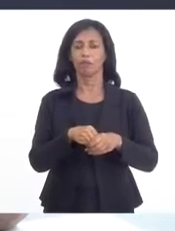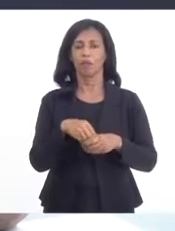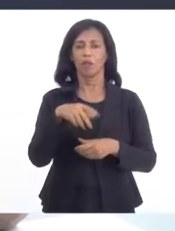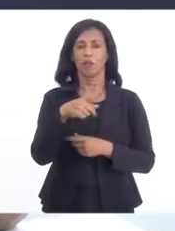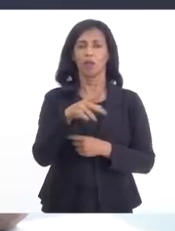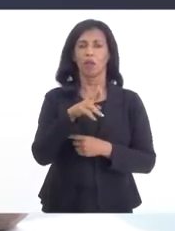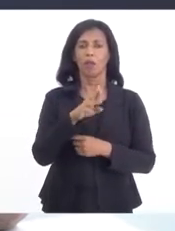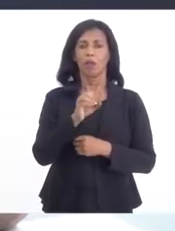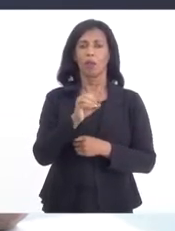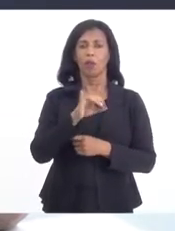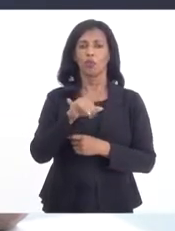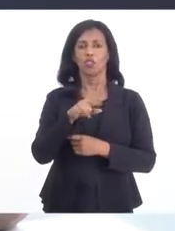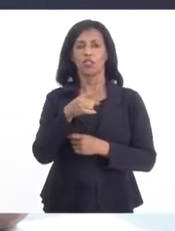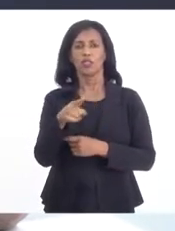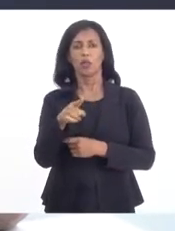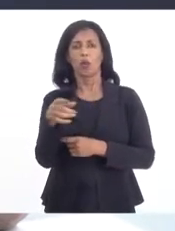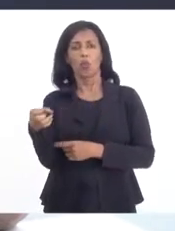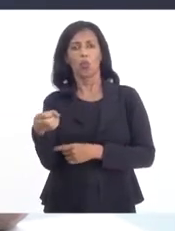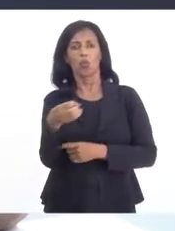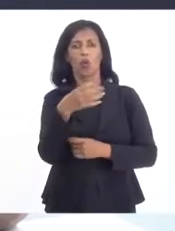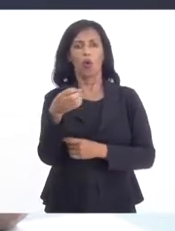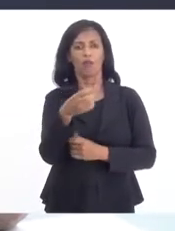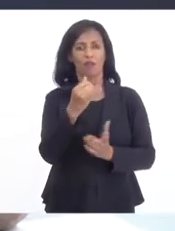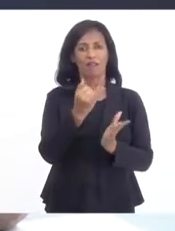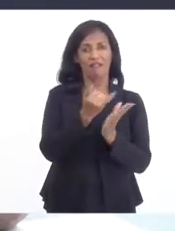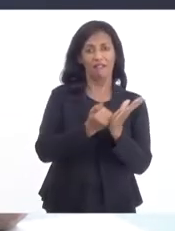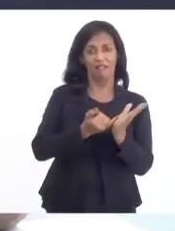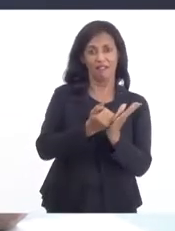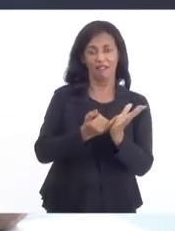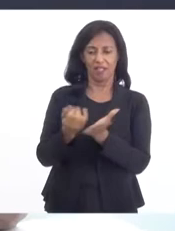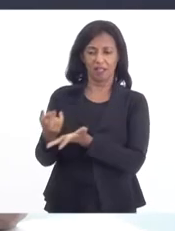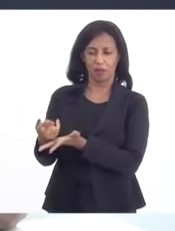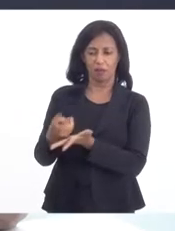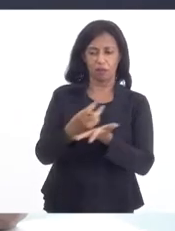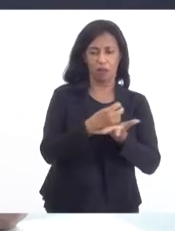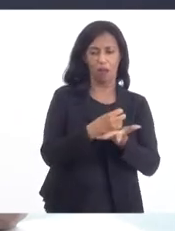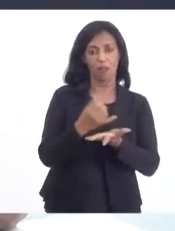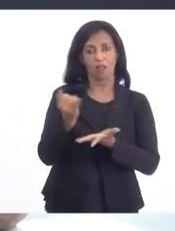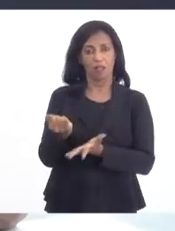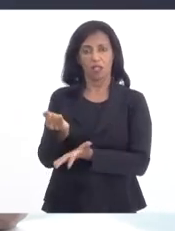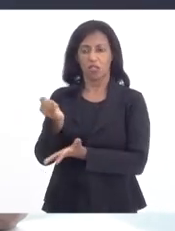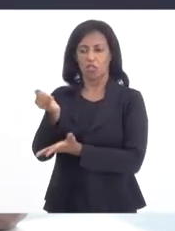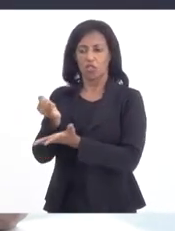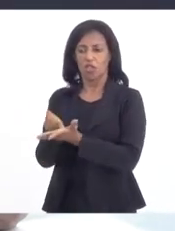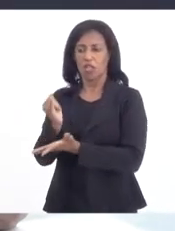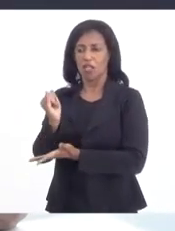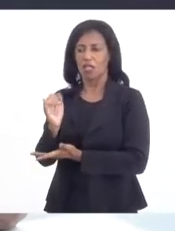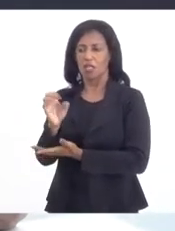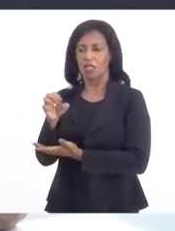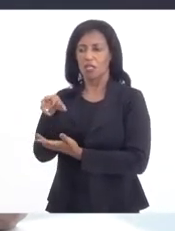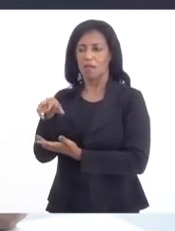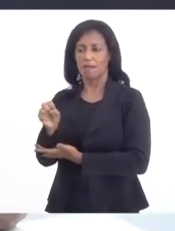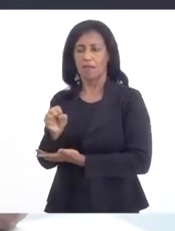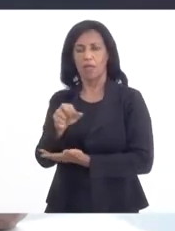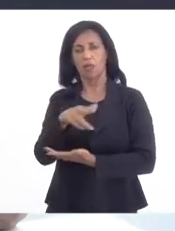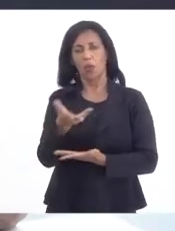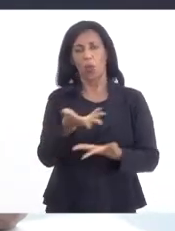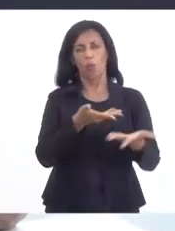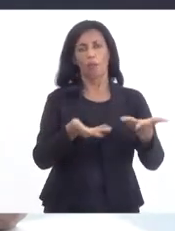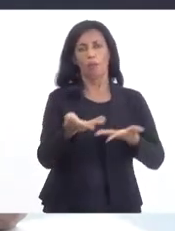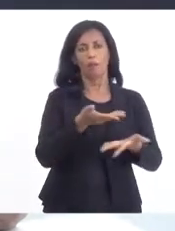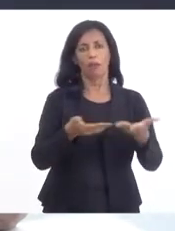projeções de novas receitas, quer seja de ICMS, quer seja de royalties